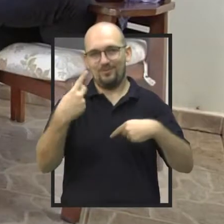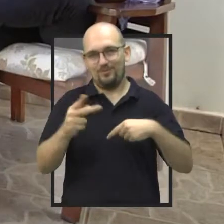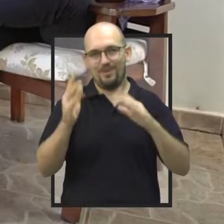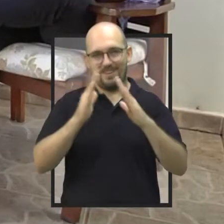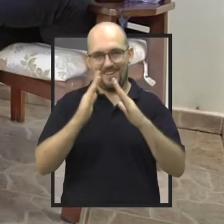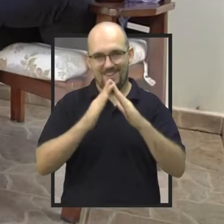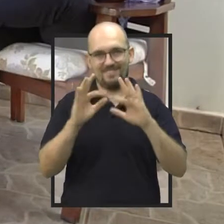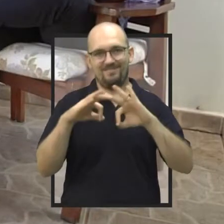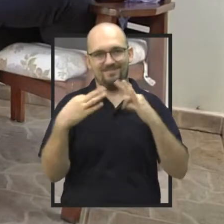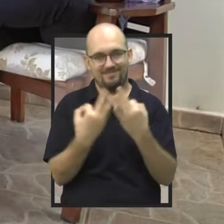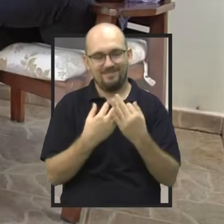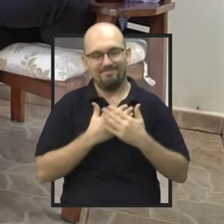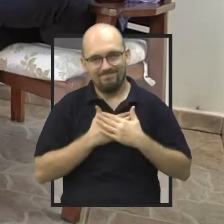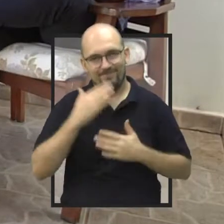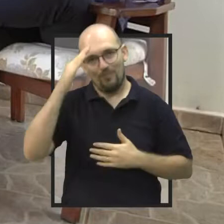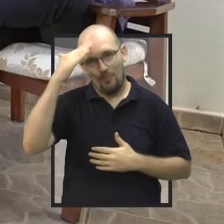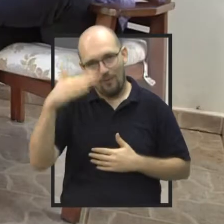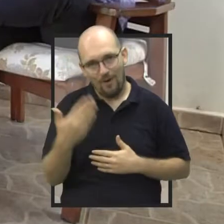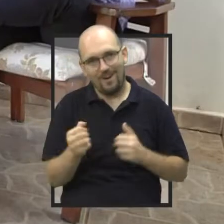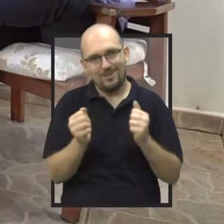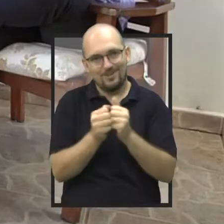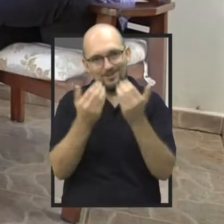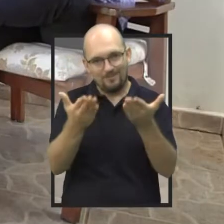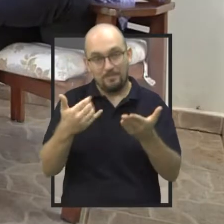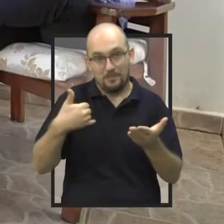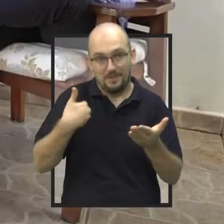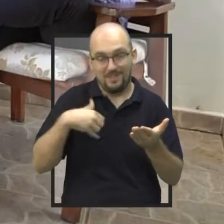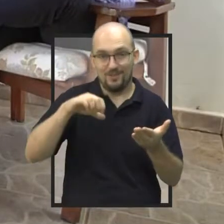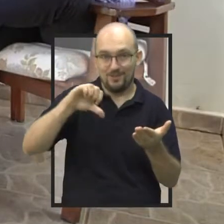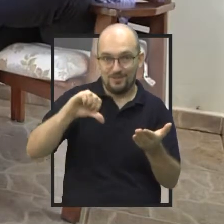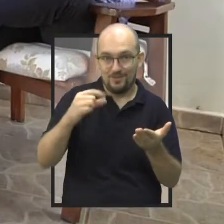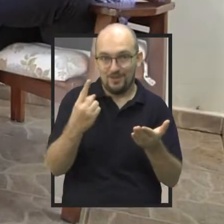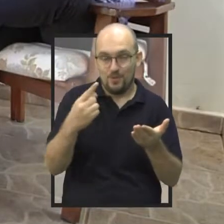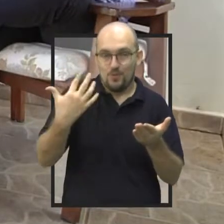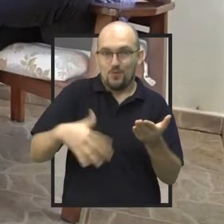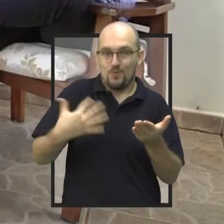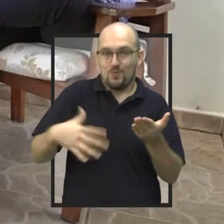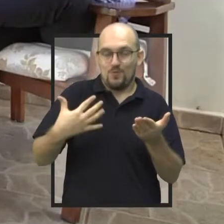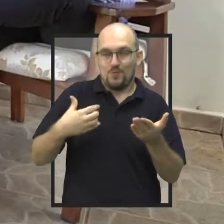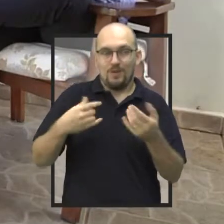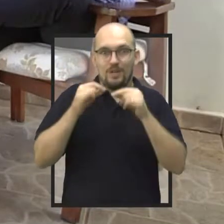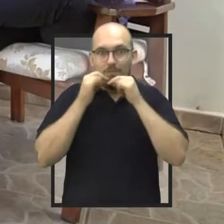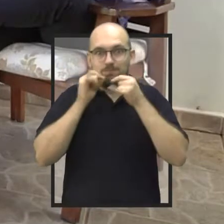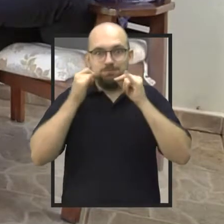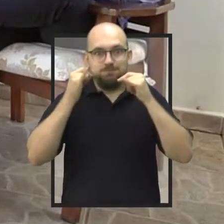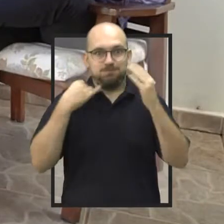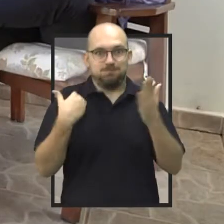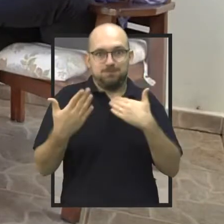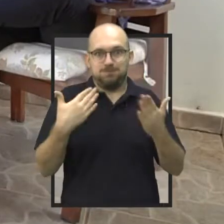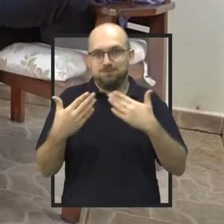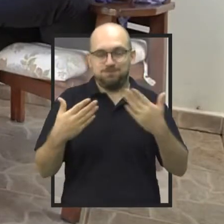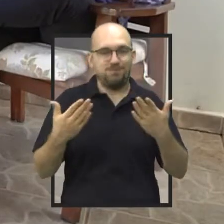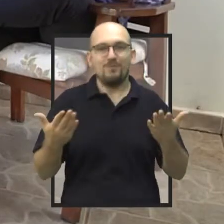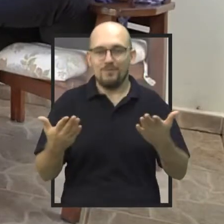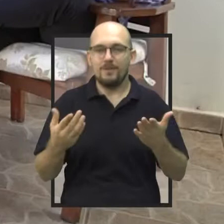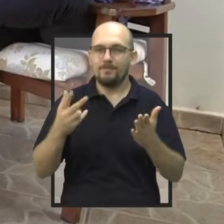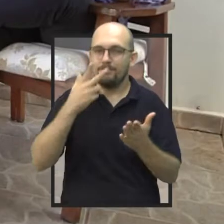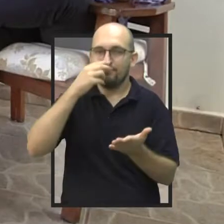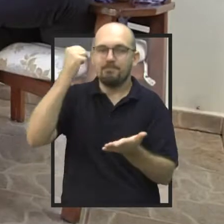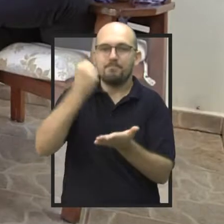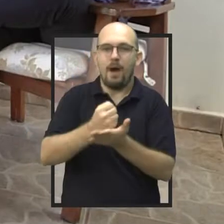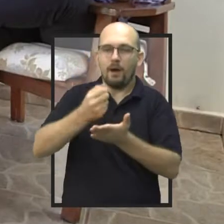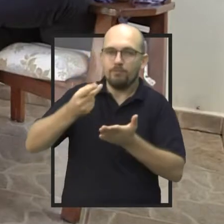É uma honra estar ao teu lado, que aos 91 anos de idade, cheio de energia, deixa um legado